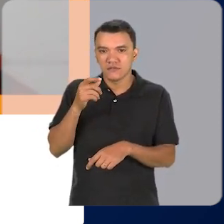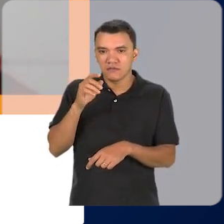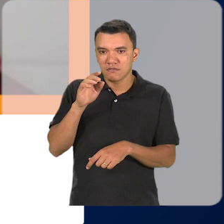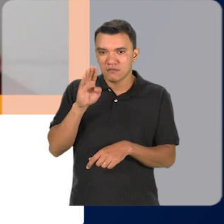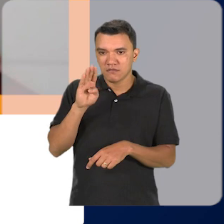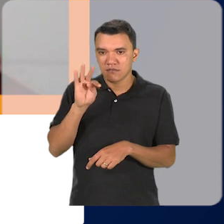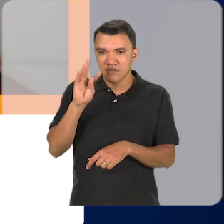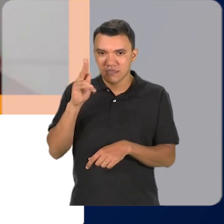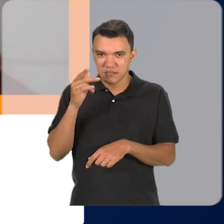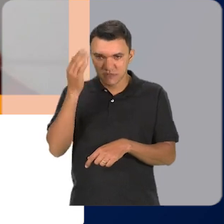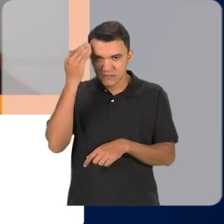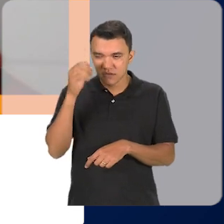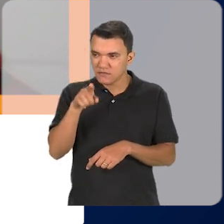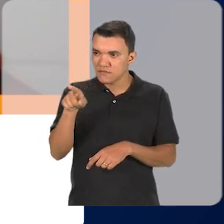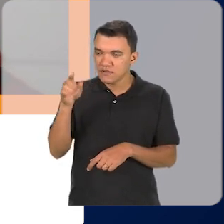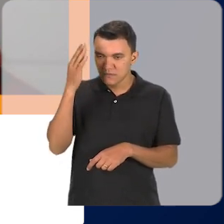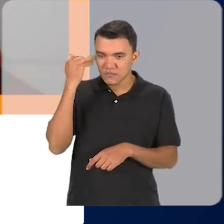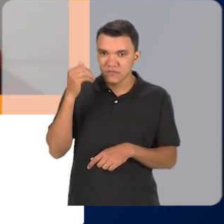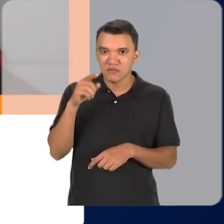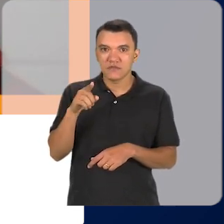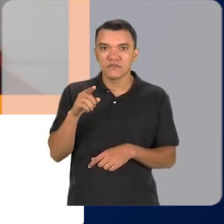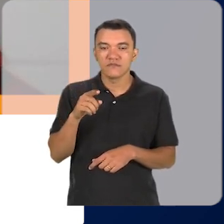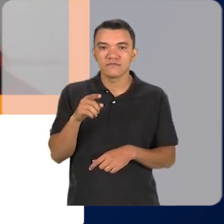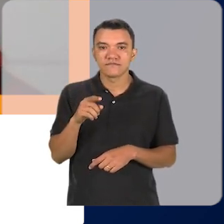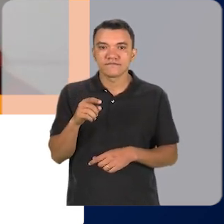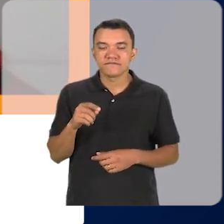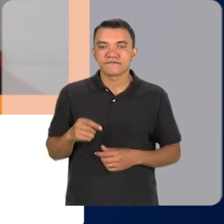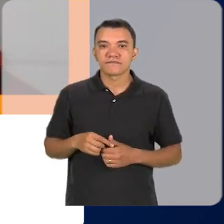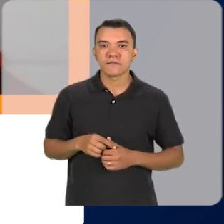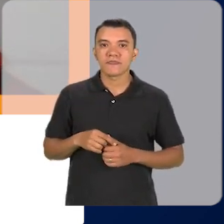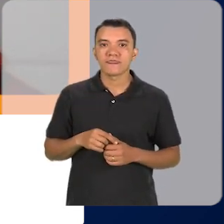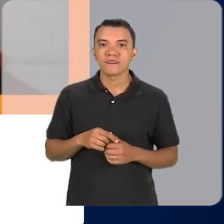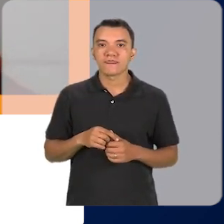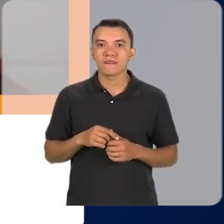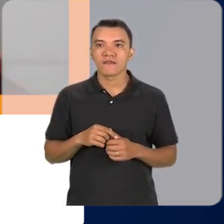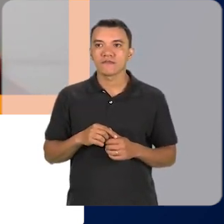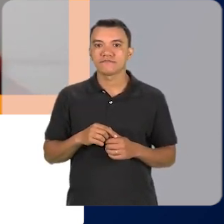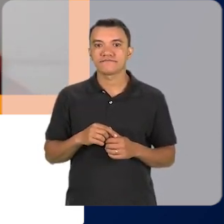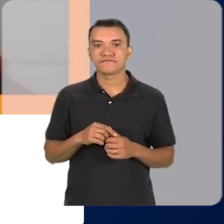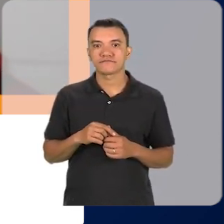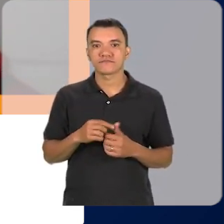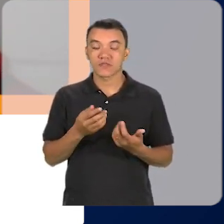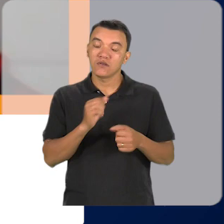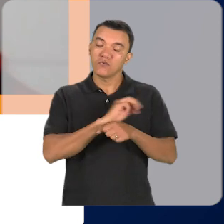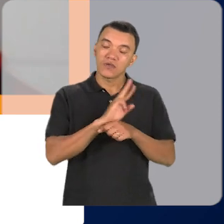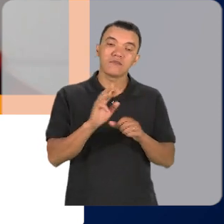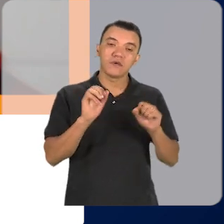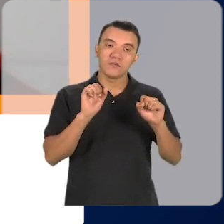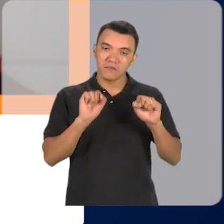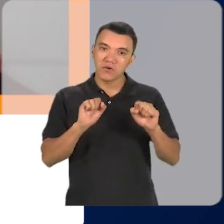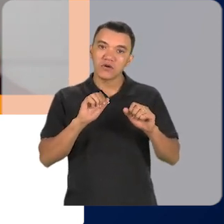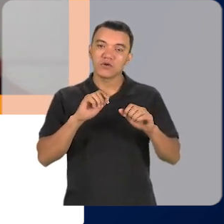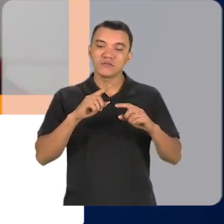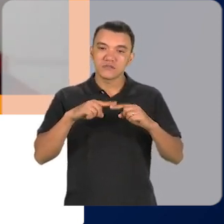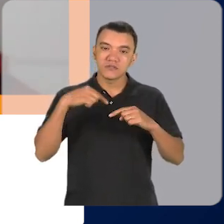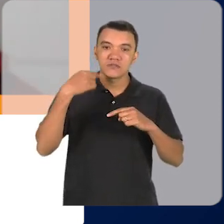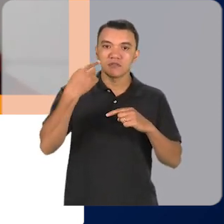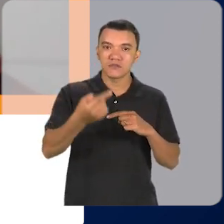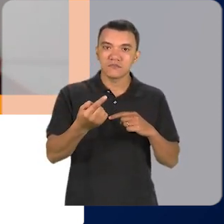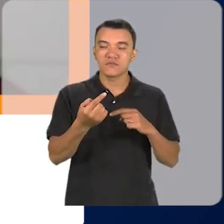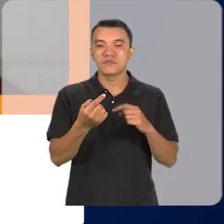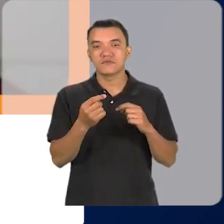que a professora Ana Lívia ia upar, mas a UEMA pode depois botar nos caracteres onde encontra. Eu tenho